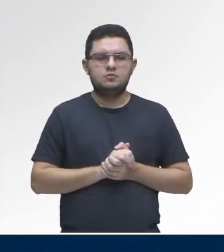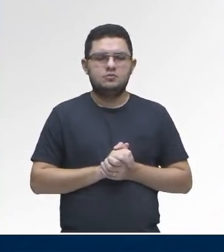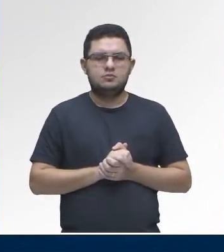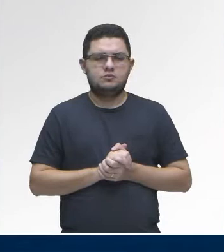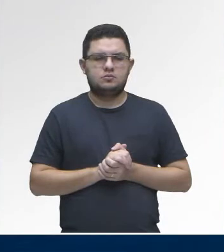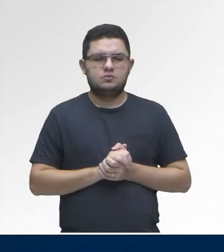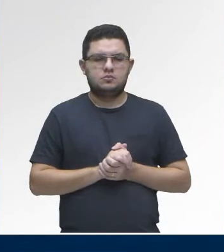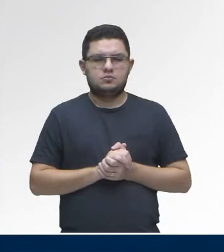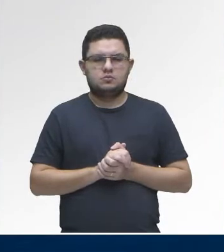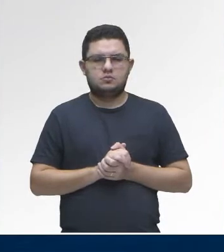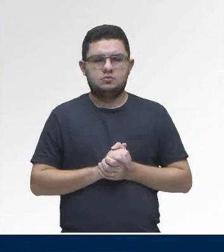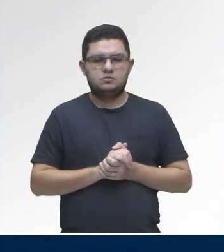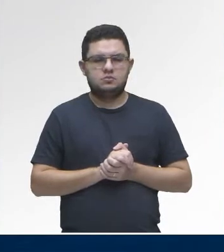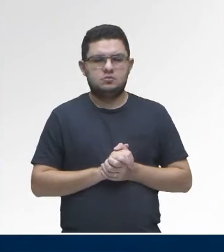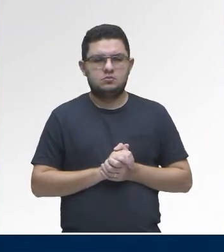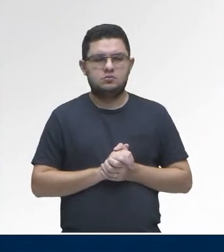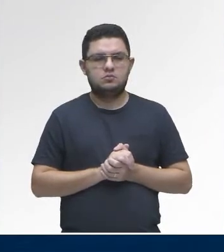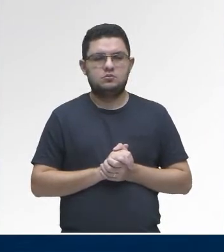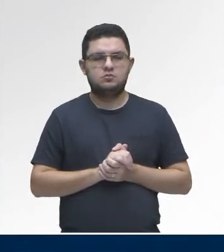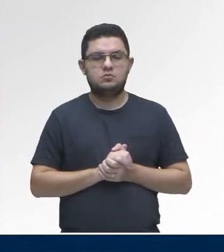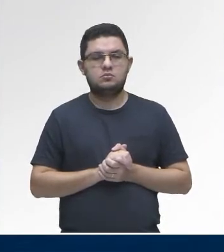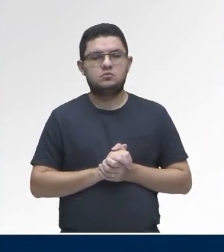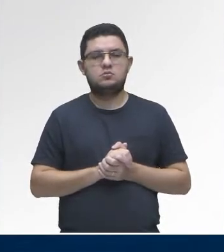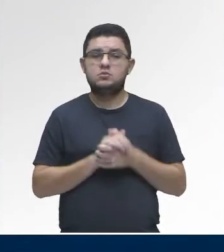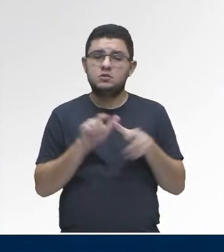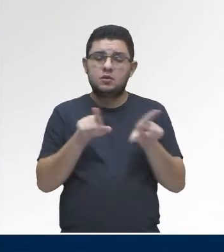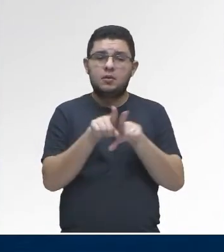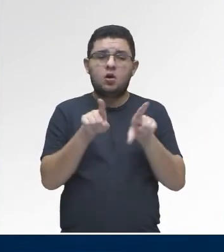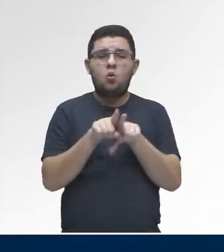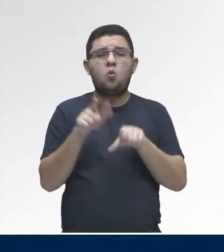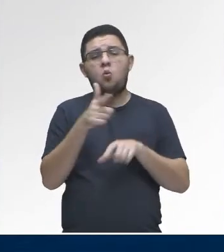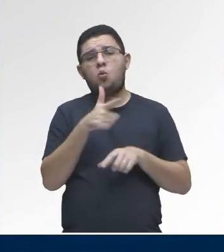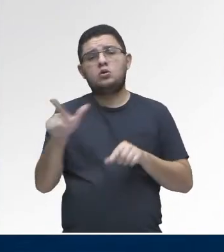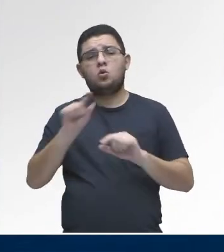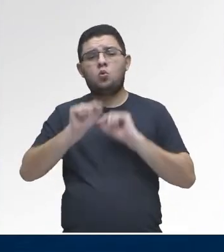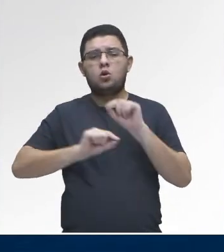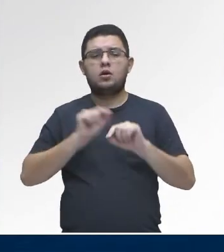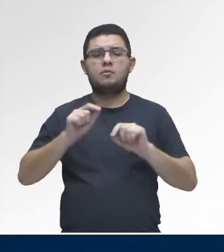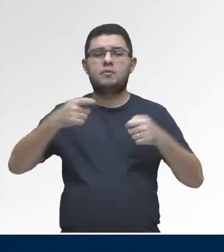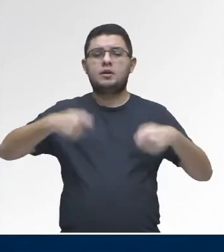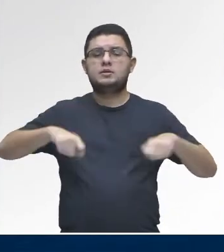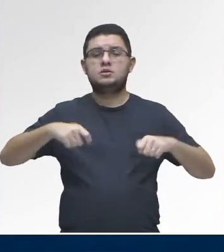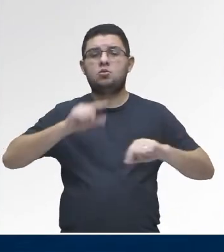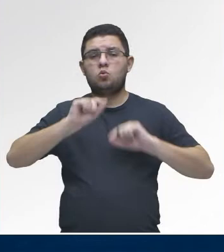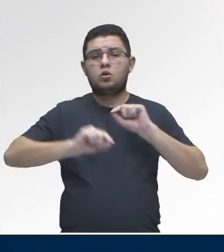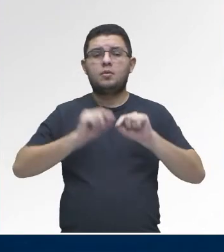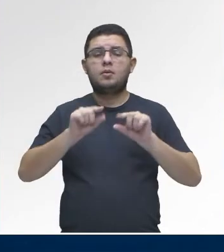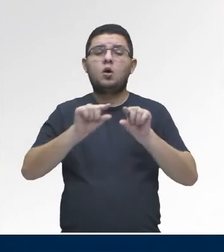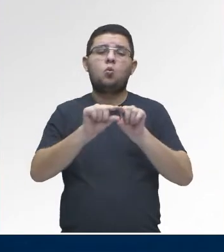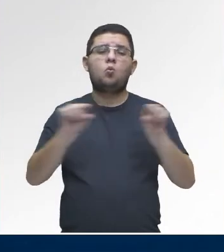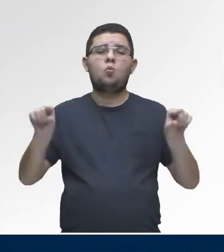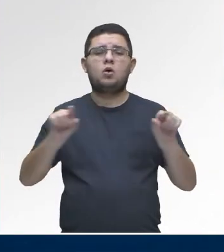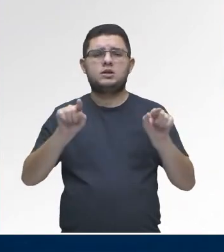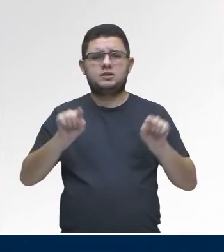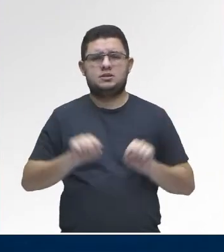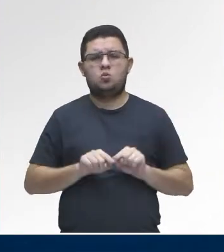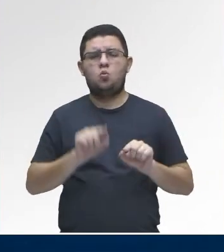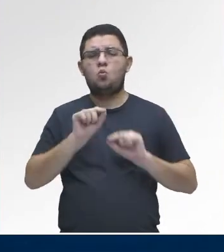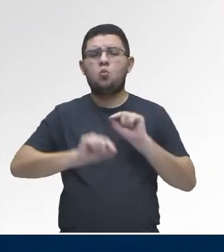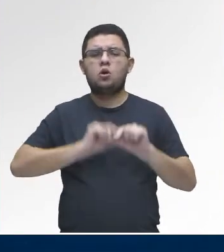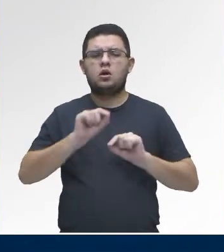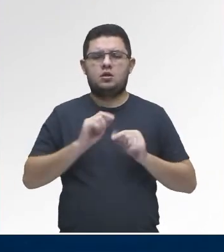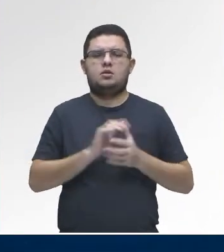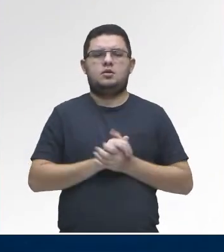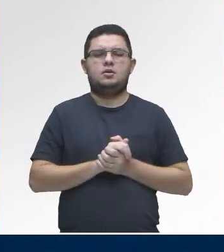vai nos trazer isso. E a outra coisa que a gente precisa ter para ter uma equação é ter